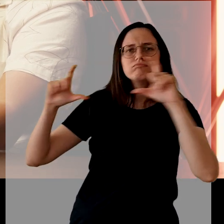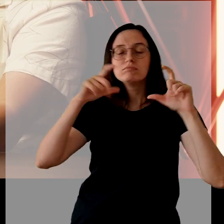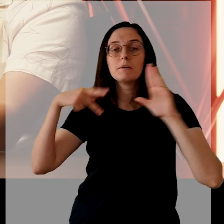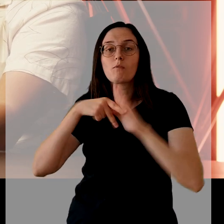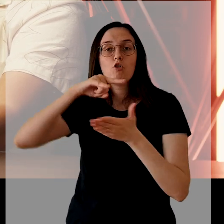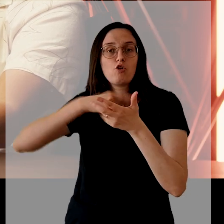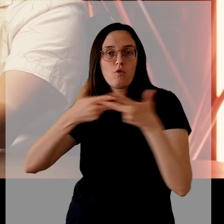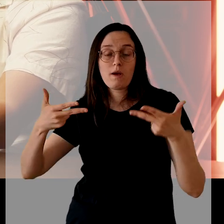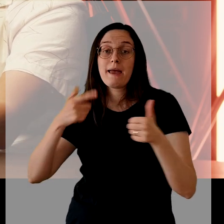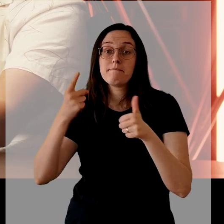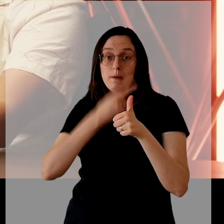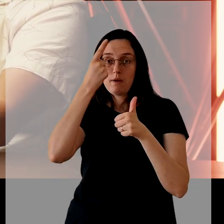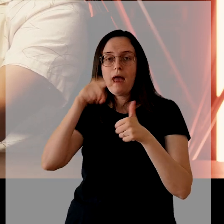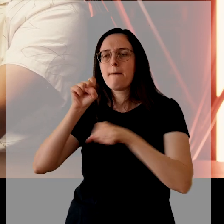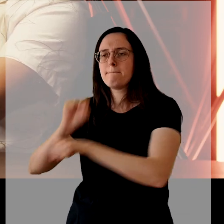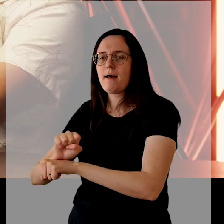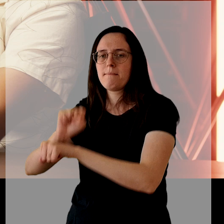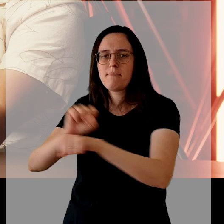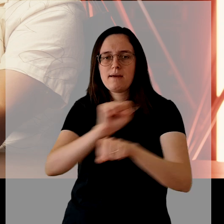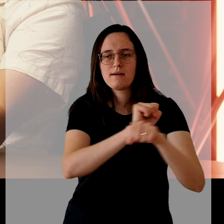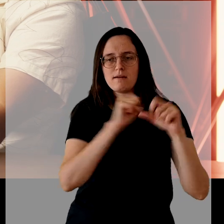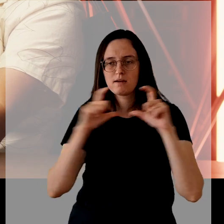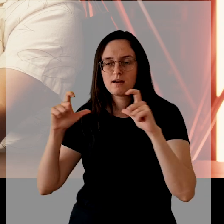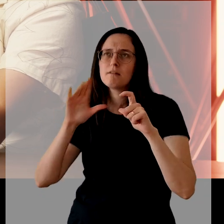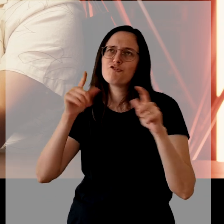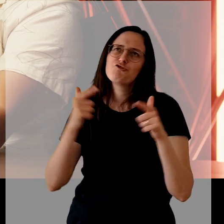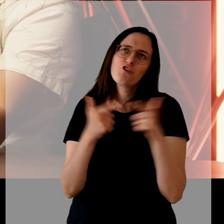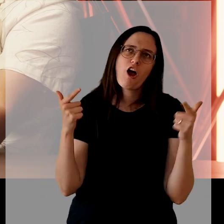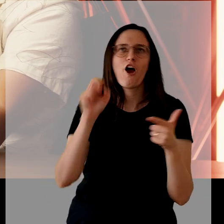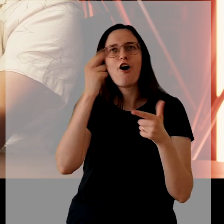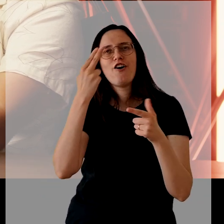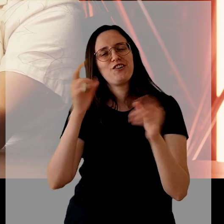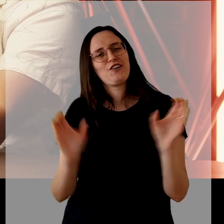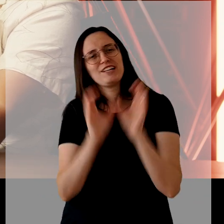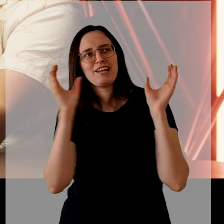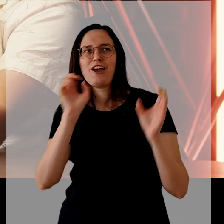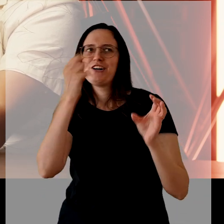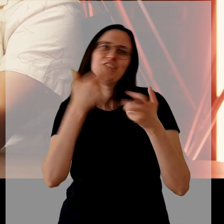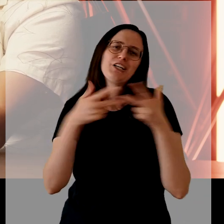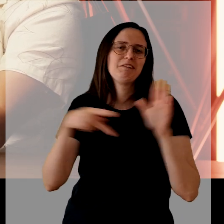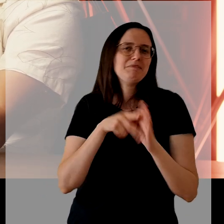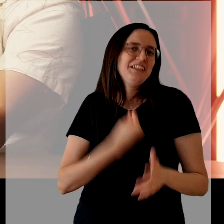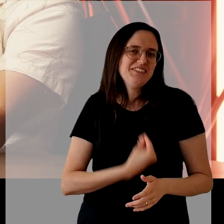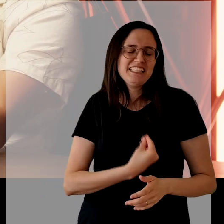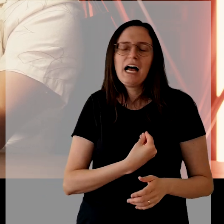Inicialmente, eu queria estudar fotografia parada. Por sorte ou por coincidência, por coisas da